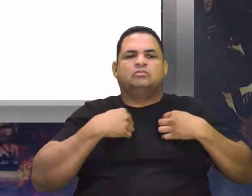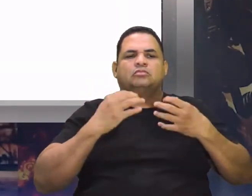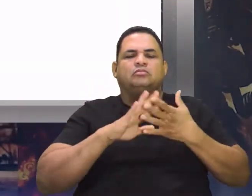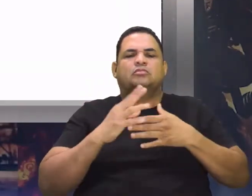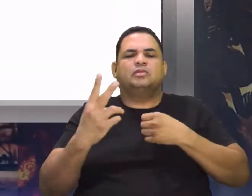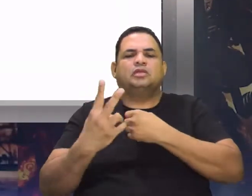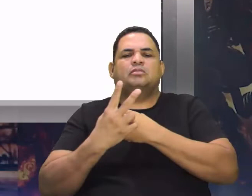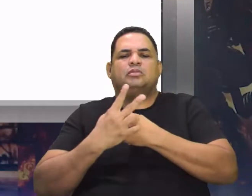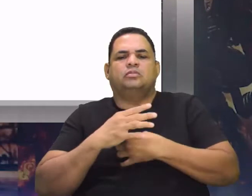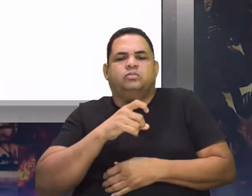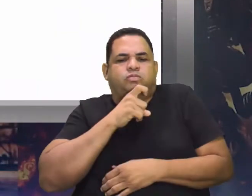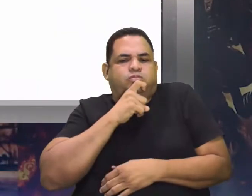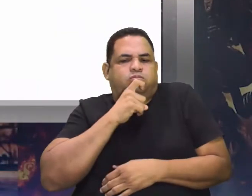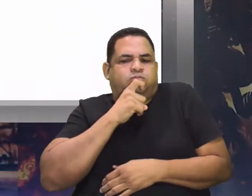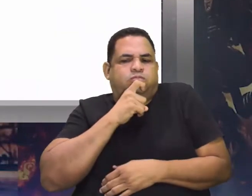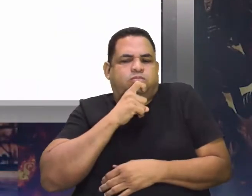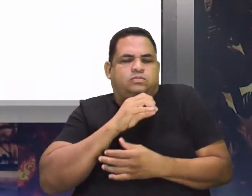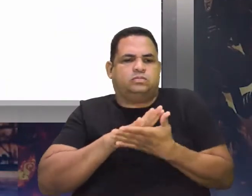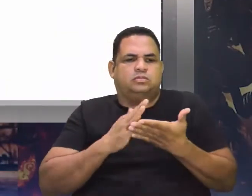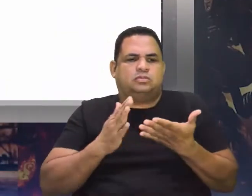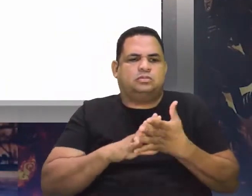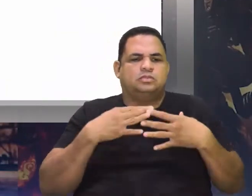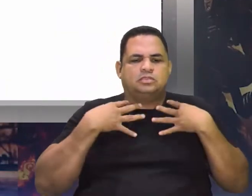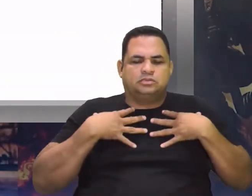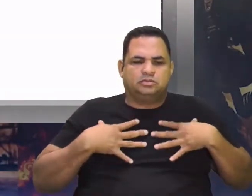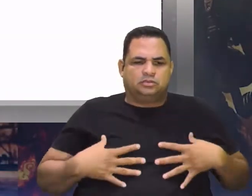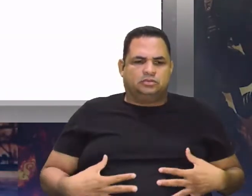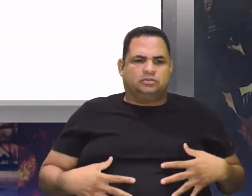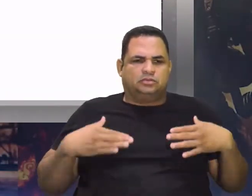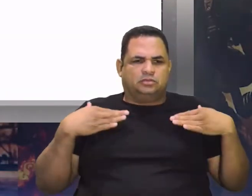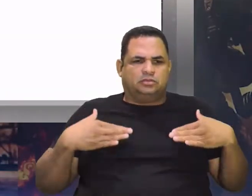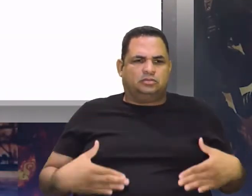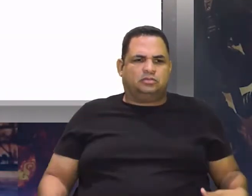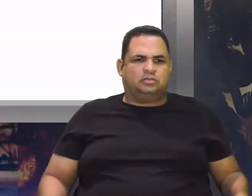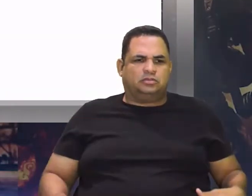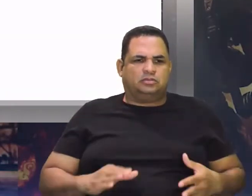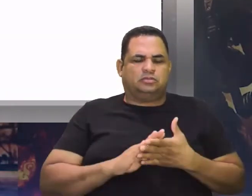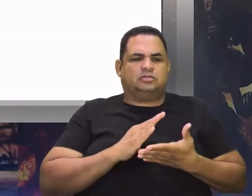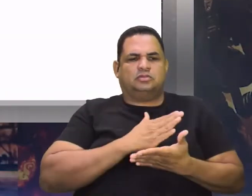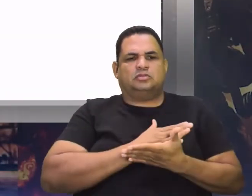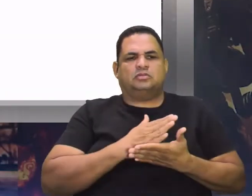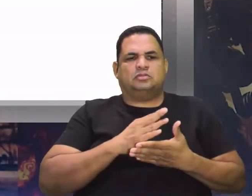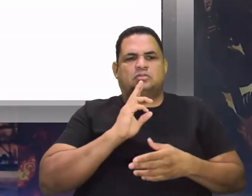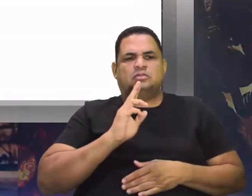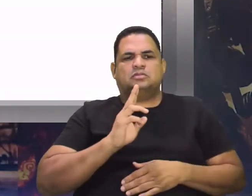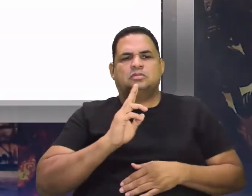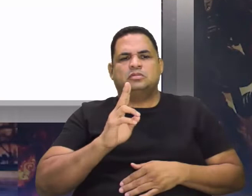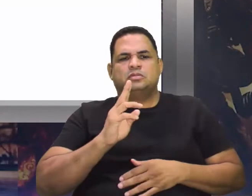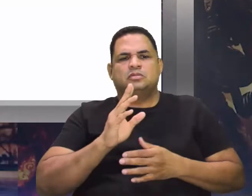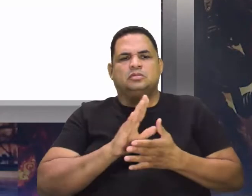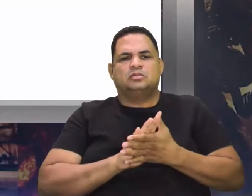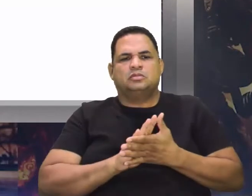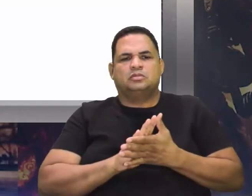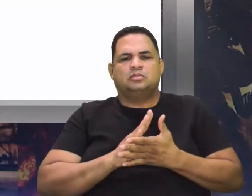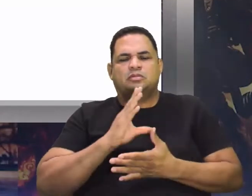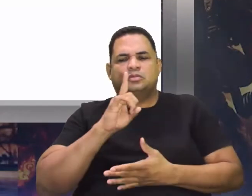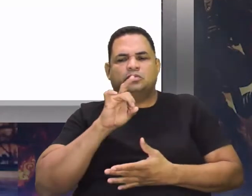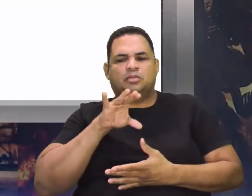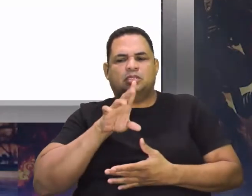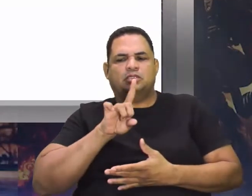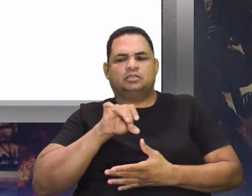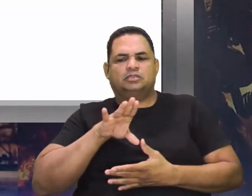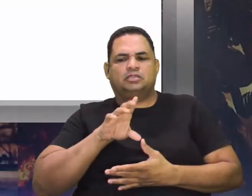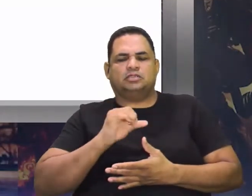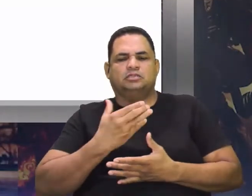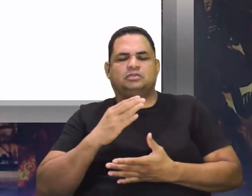do frio, ele se veste. Esse homem ele passa por um processo de domesticação